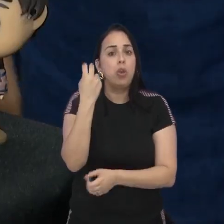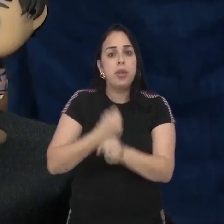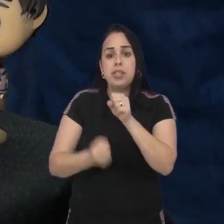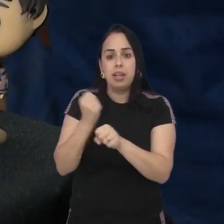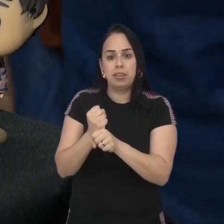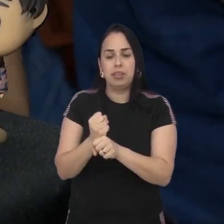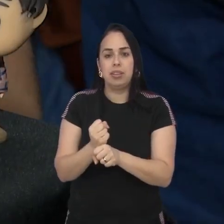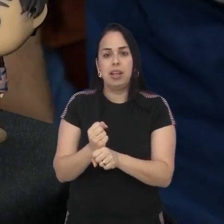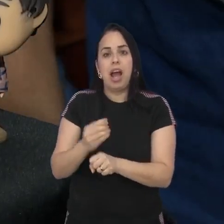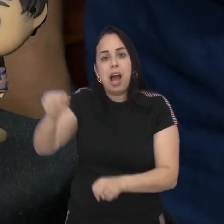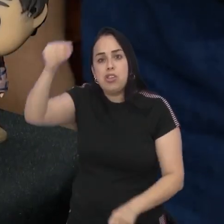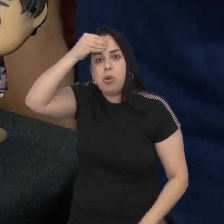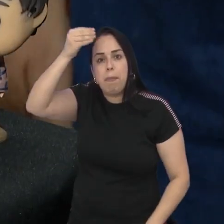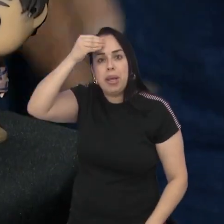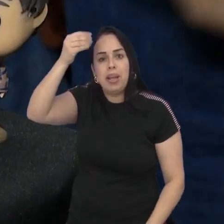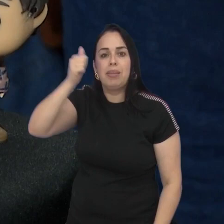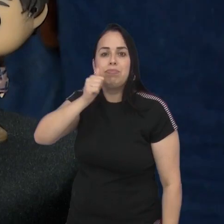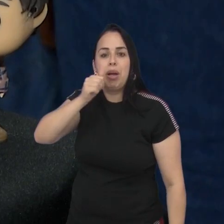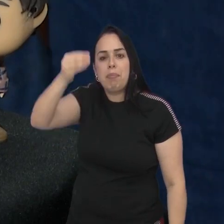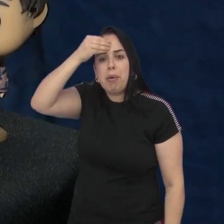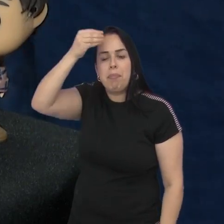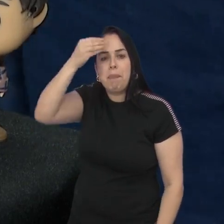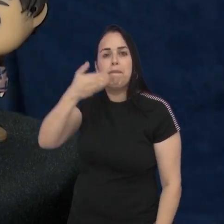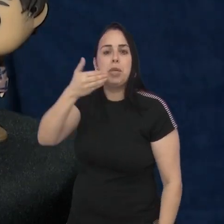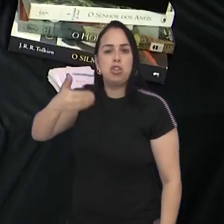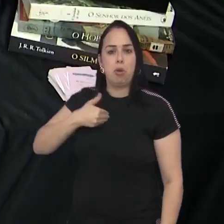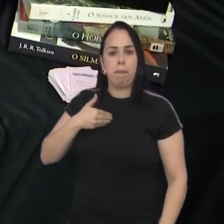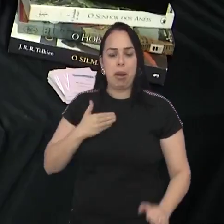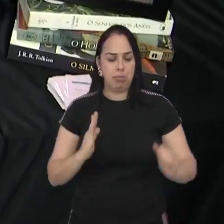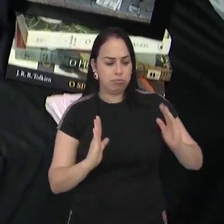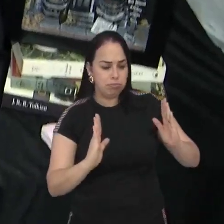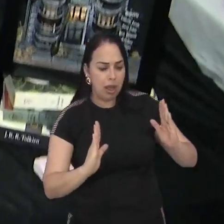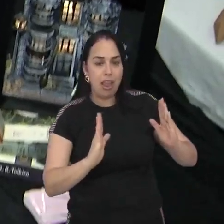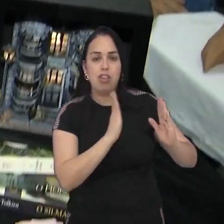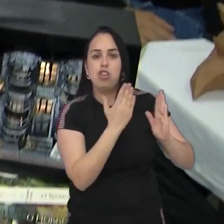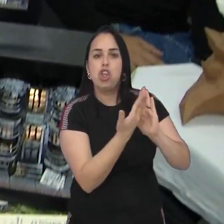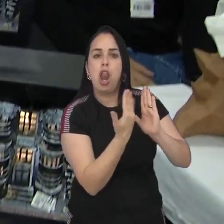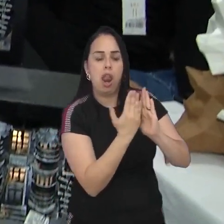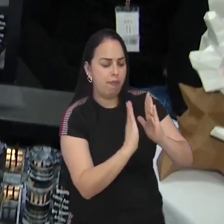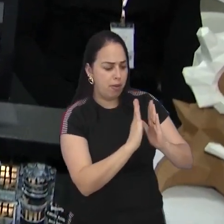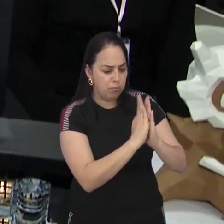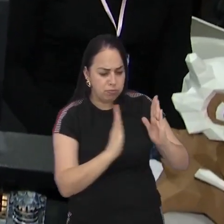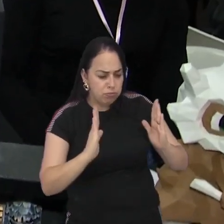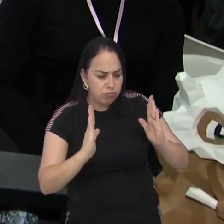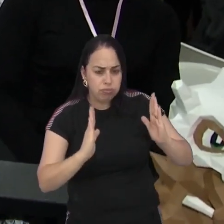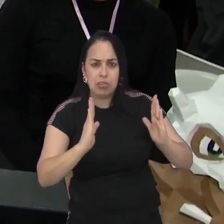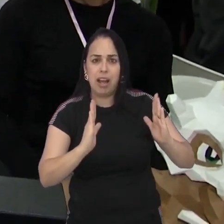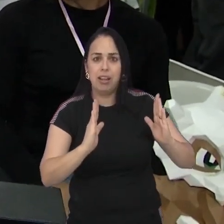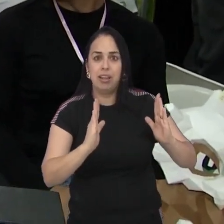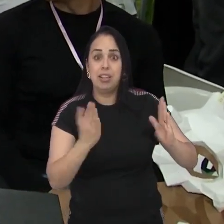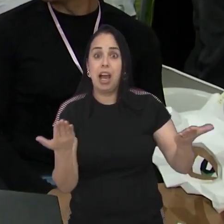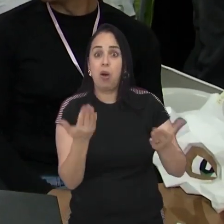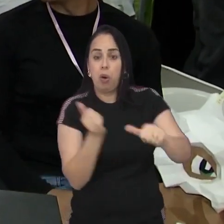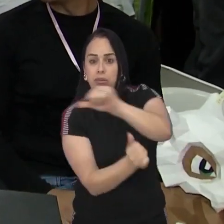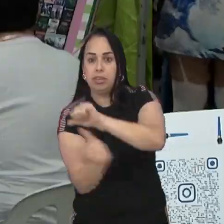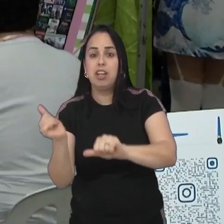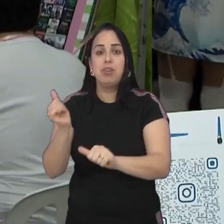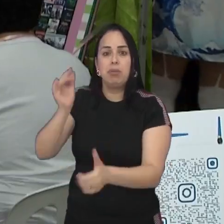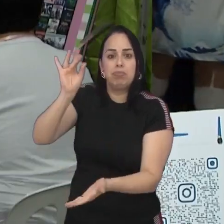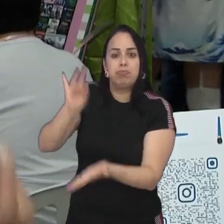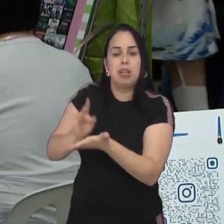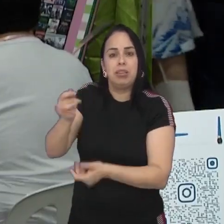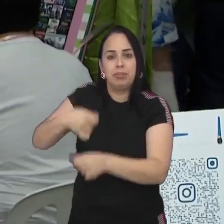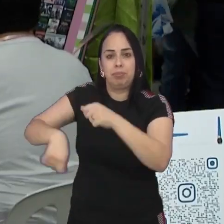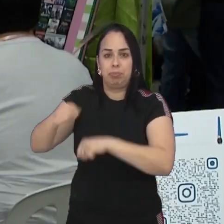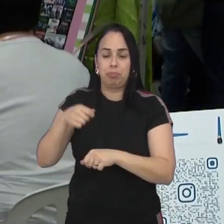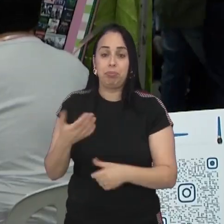Uma sobrinha pediu para ela fazer um aparador de livros. O produto ficou tão bem feito que virou negócio. Ela queria